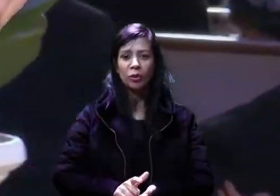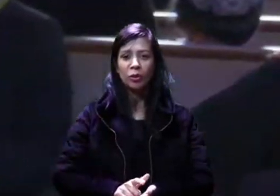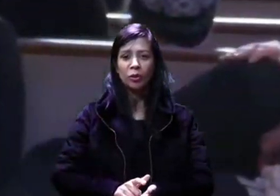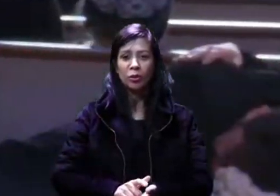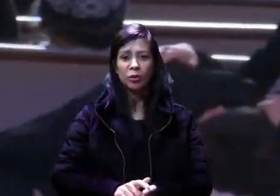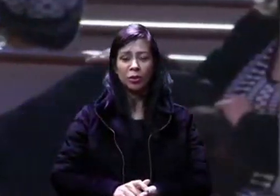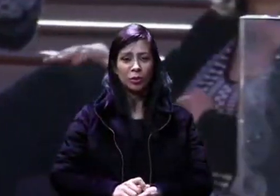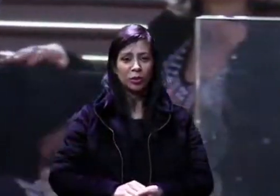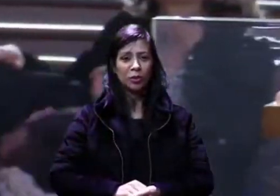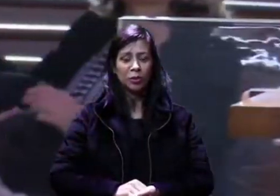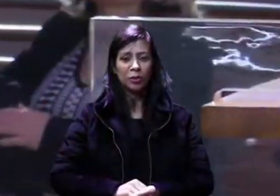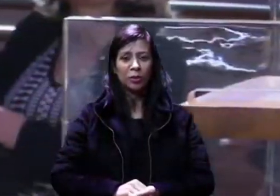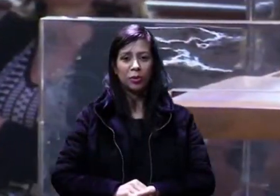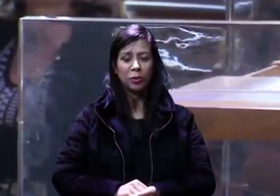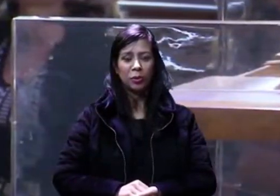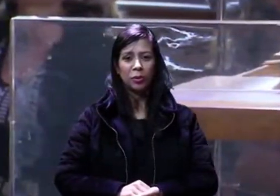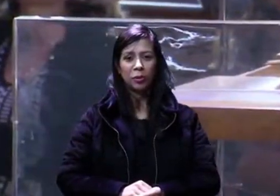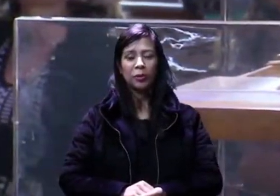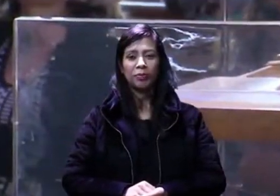O meu avô